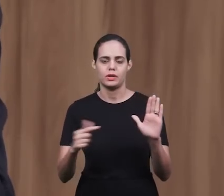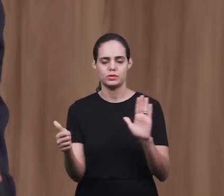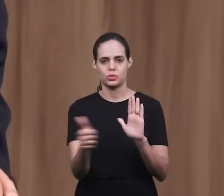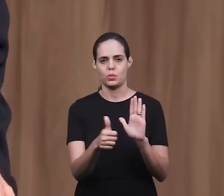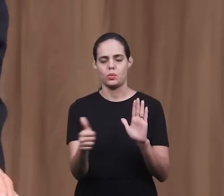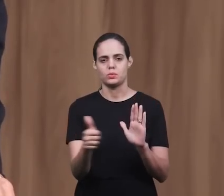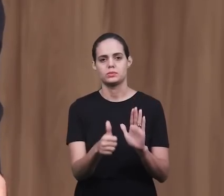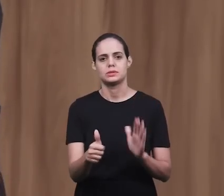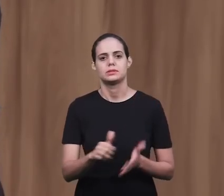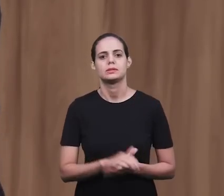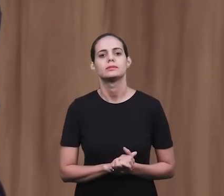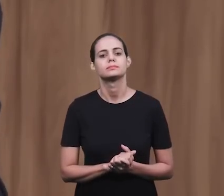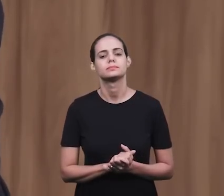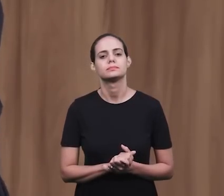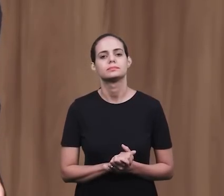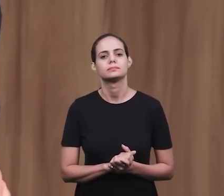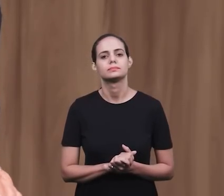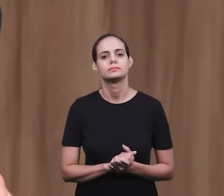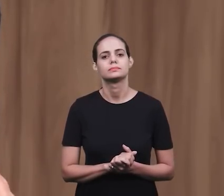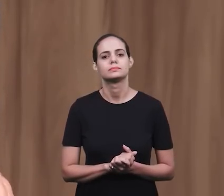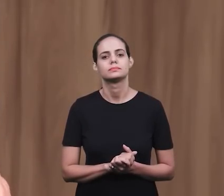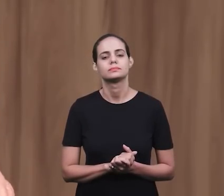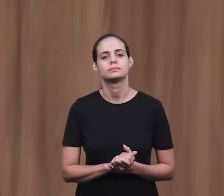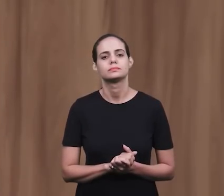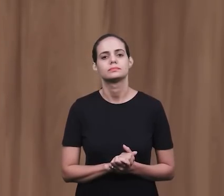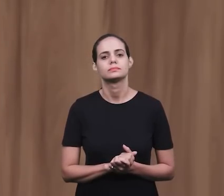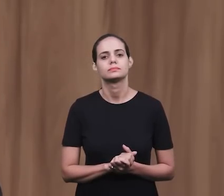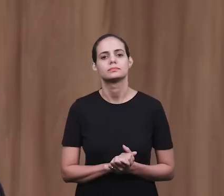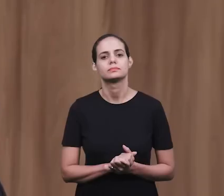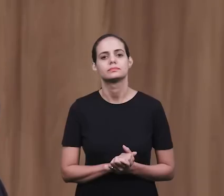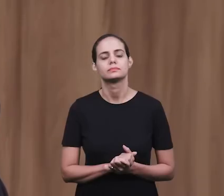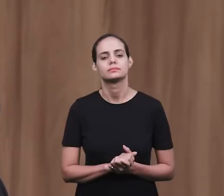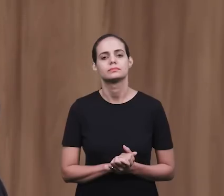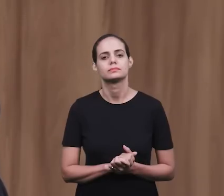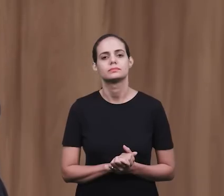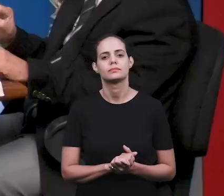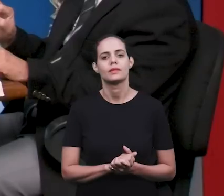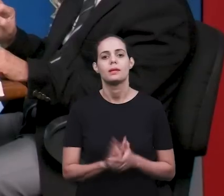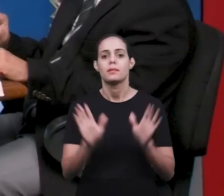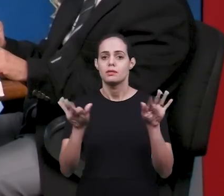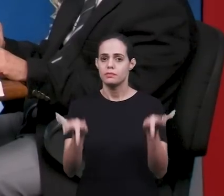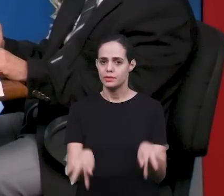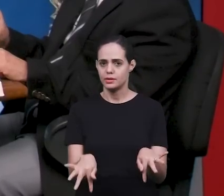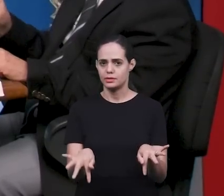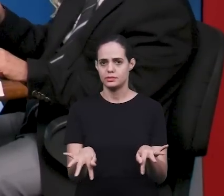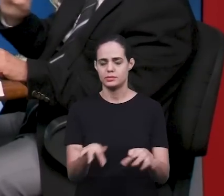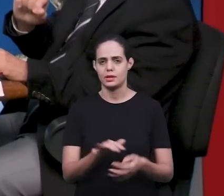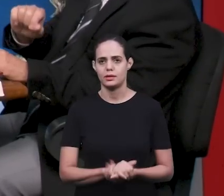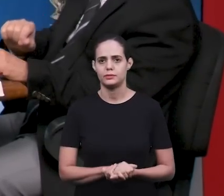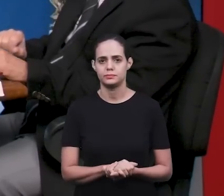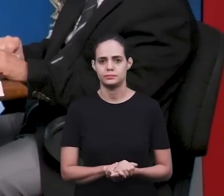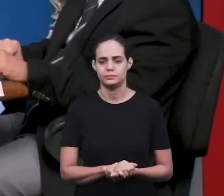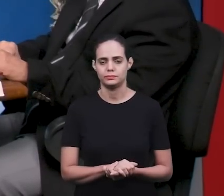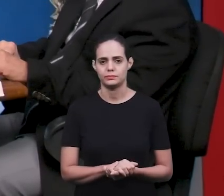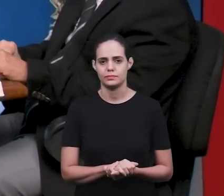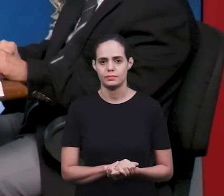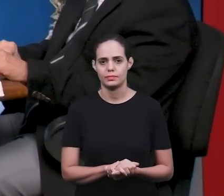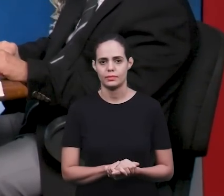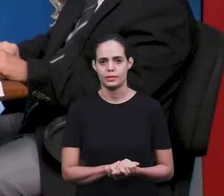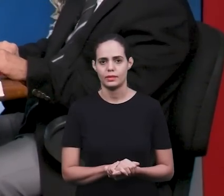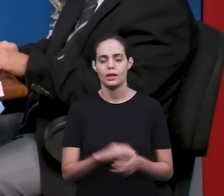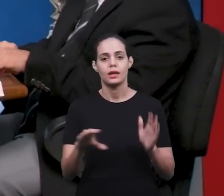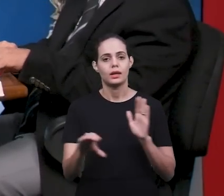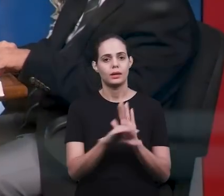25, verso 11, provérbio, deixa eu ver se é isso mesmo. Então, para a gente encerrar essa parte aqui, vamos fazer a leitura então de